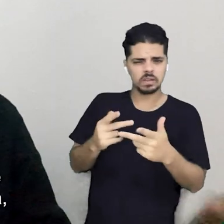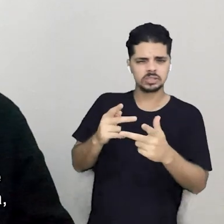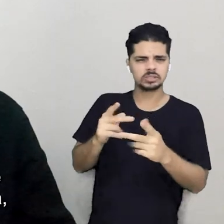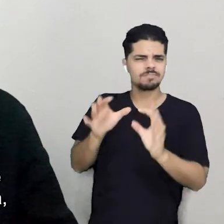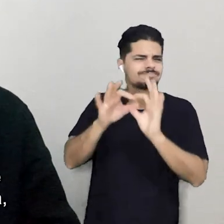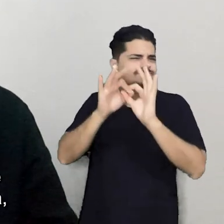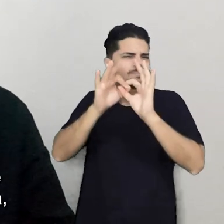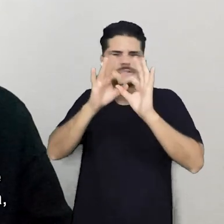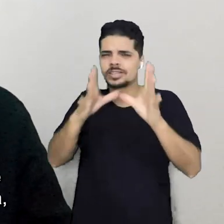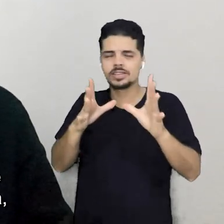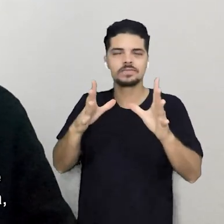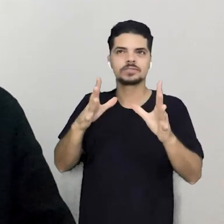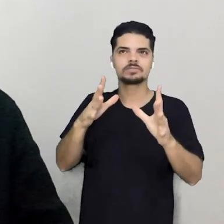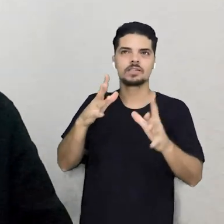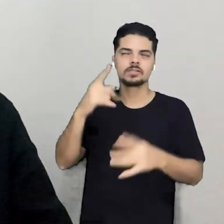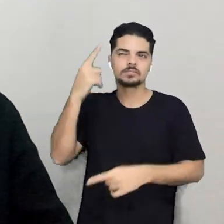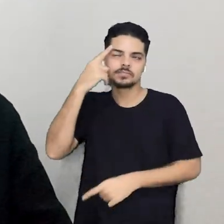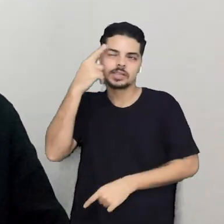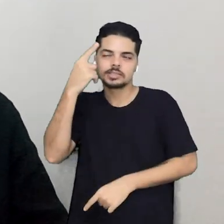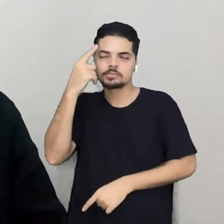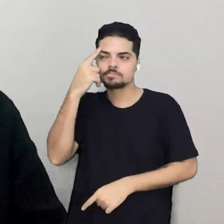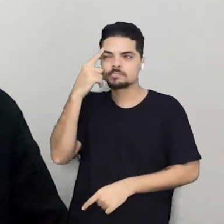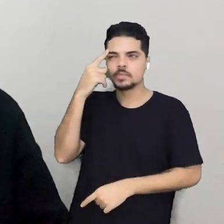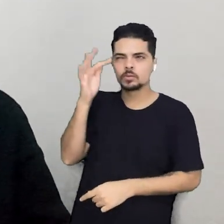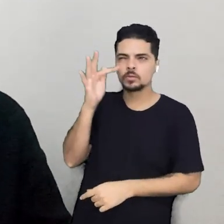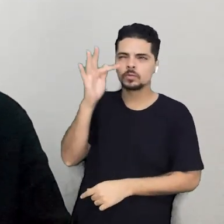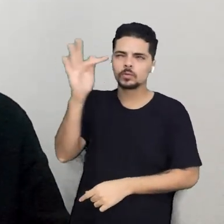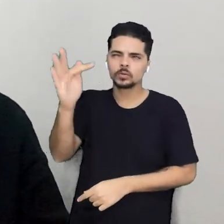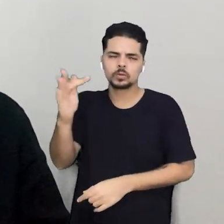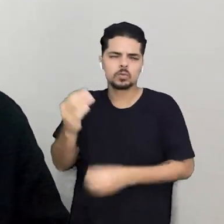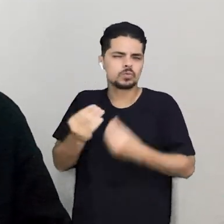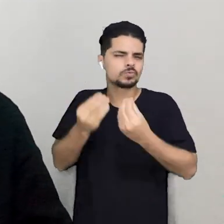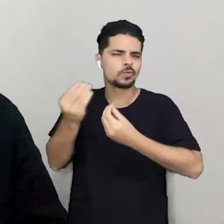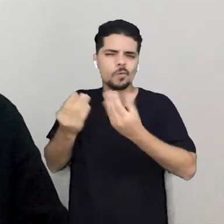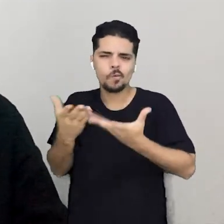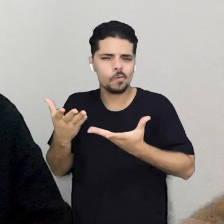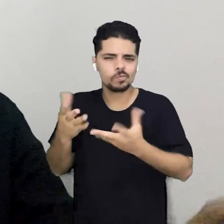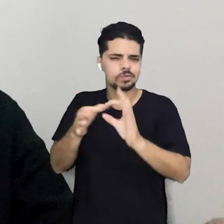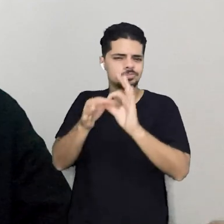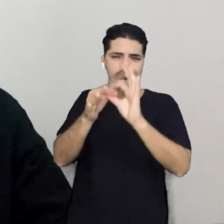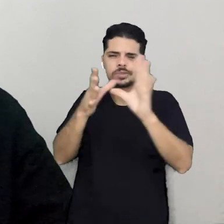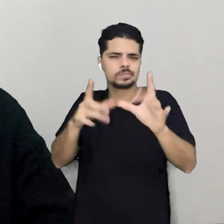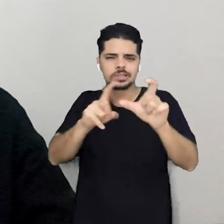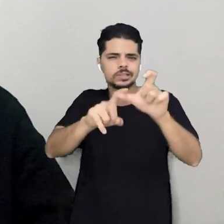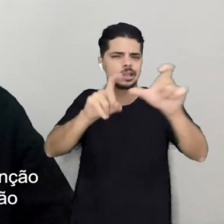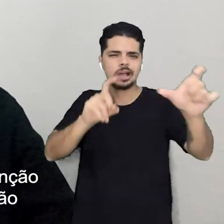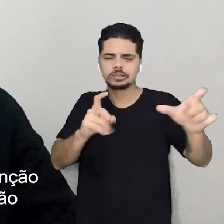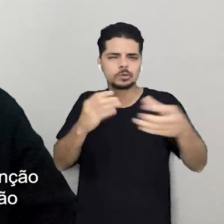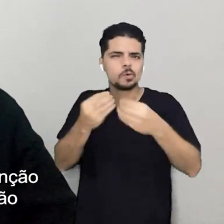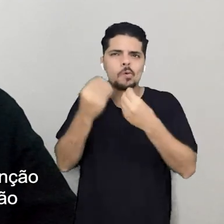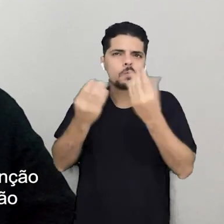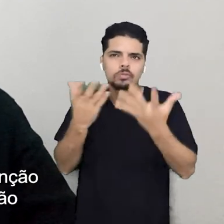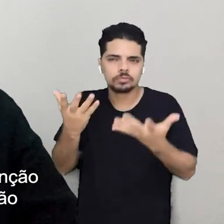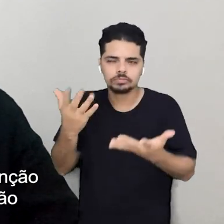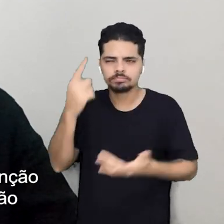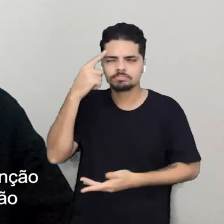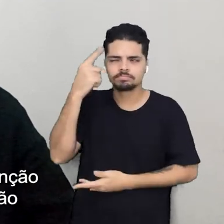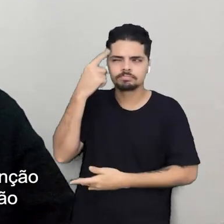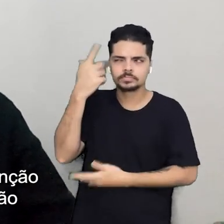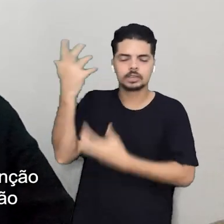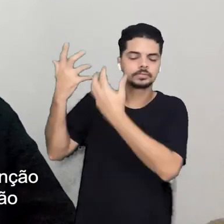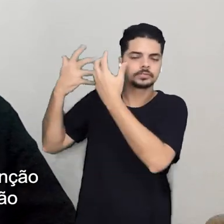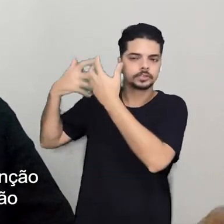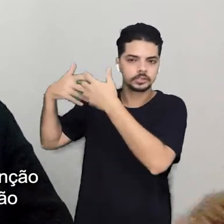da nação portuguesa. Né? Isso vai ocorrer principalmente por meio dos periódicos. Um outro ponto que o autor